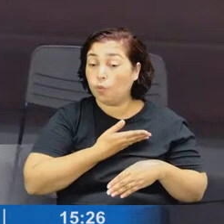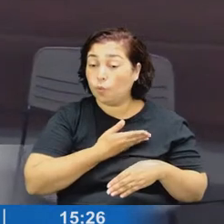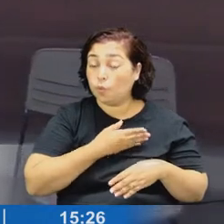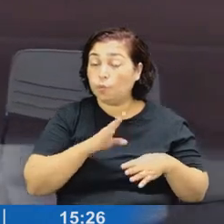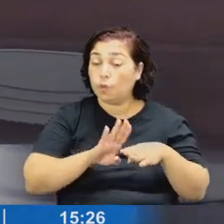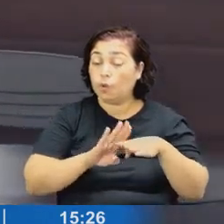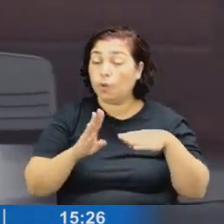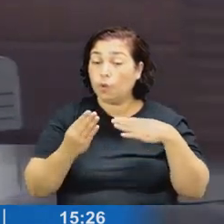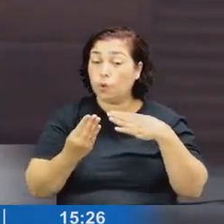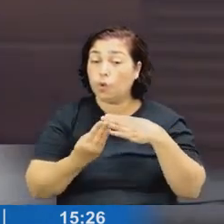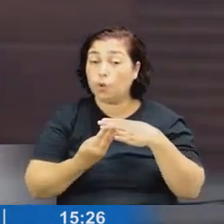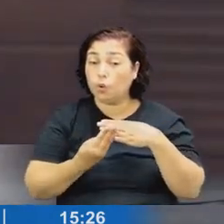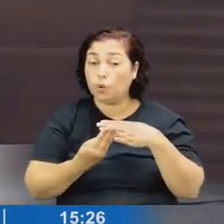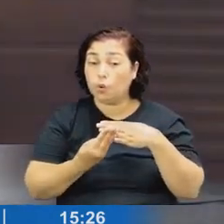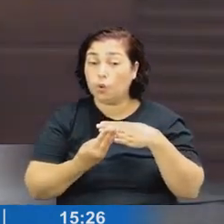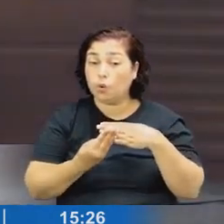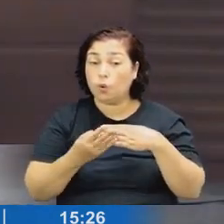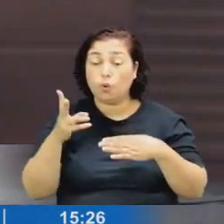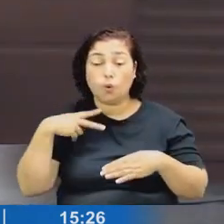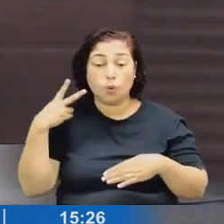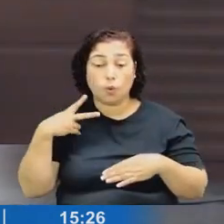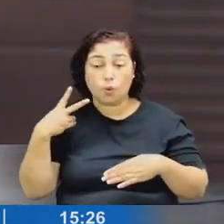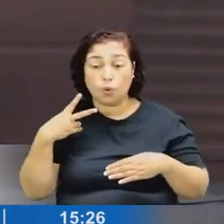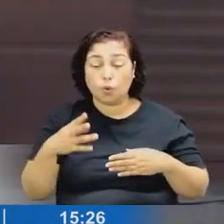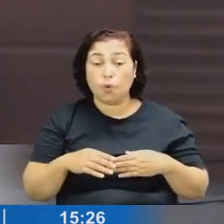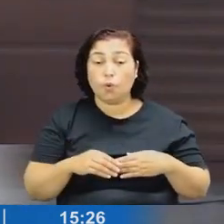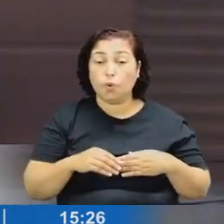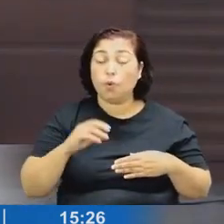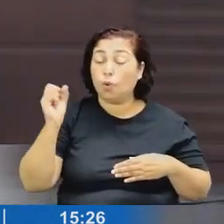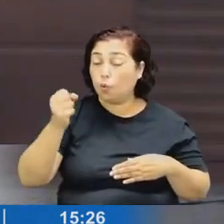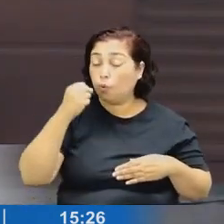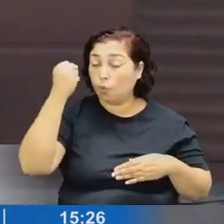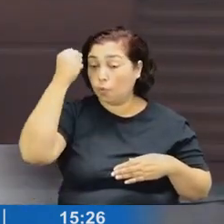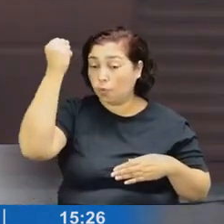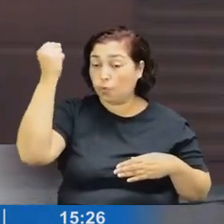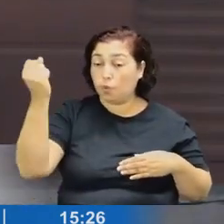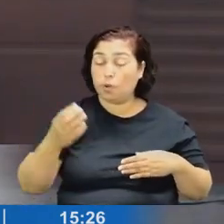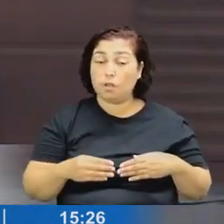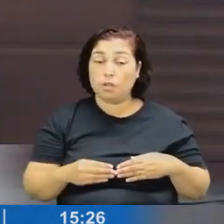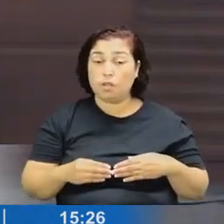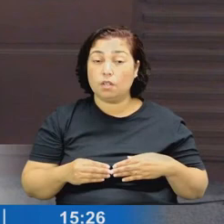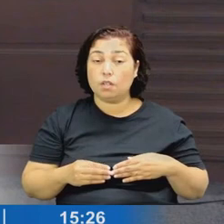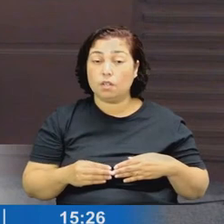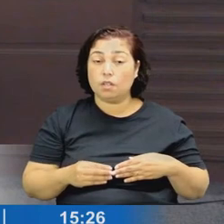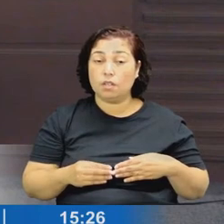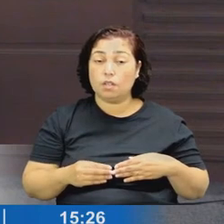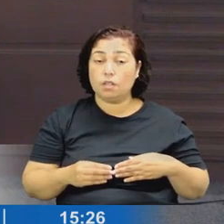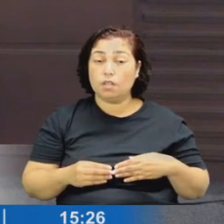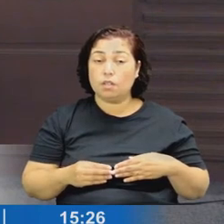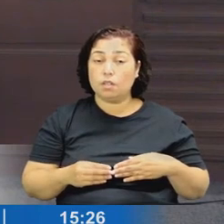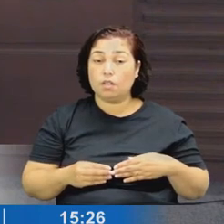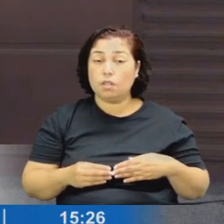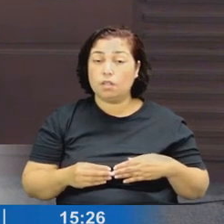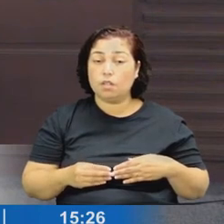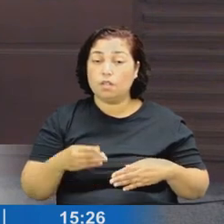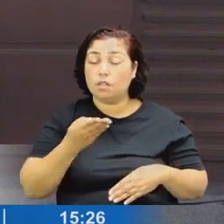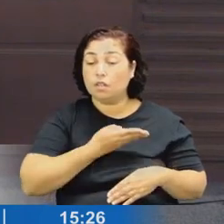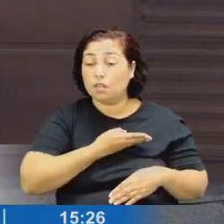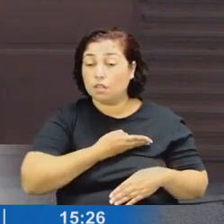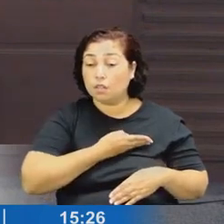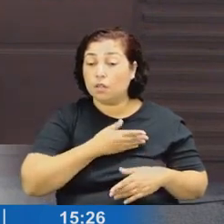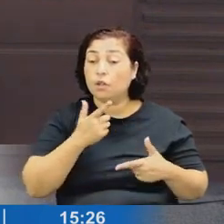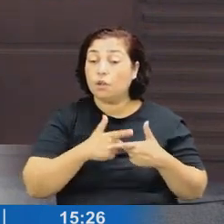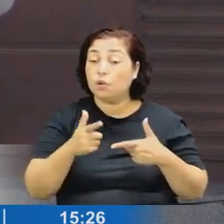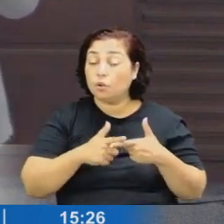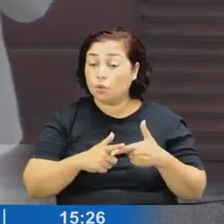ele o vereador eu se fosse um herói da Marvel era o homem-aranha que é o amigo do bairro né um amigo do bairro pega o Córrego problema